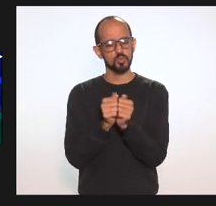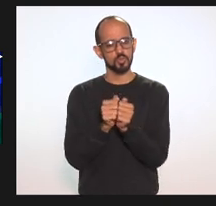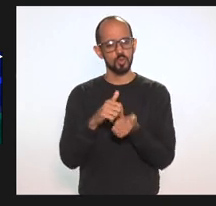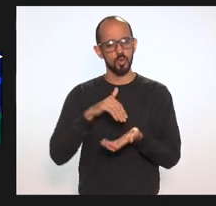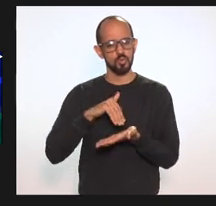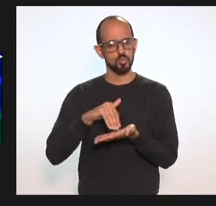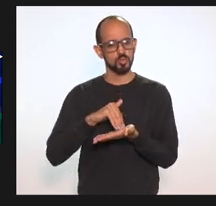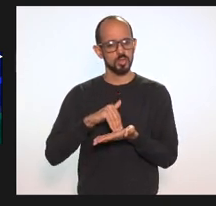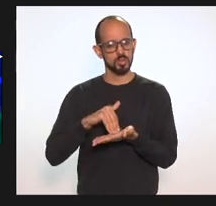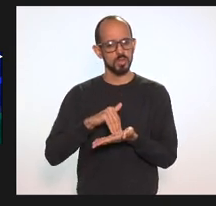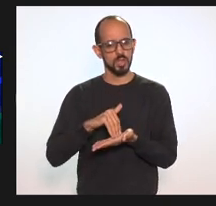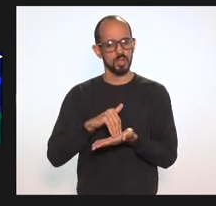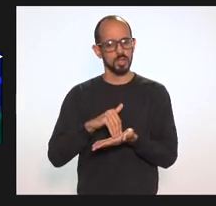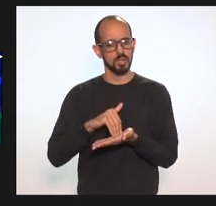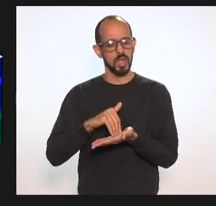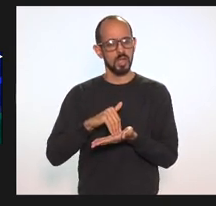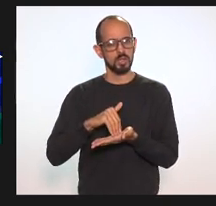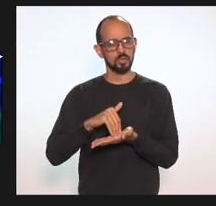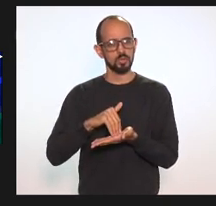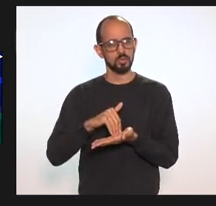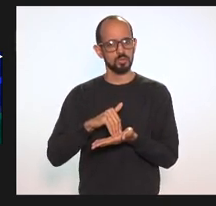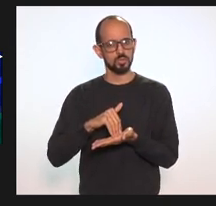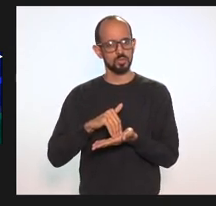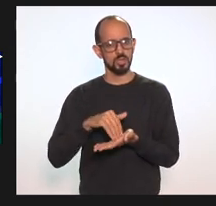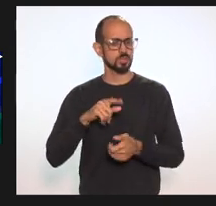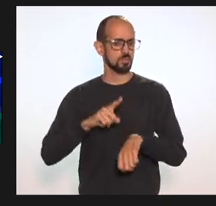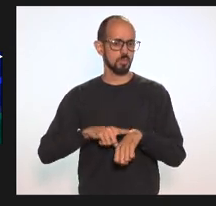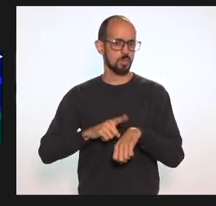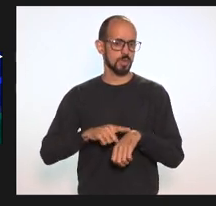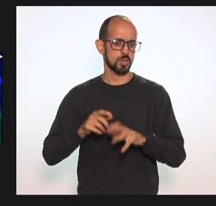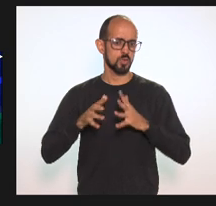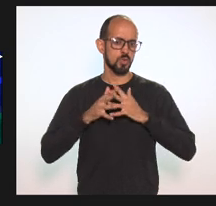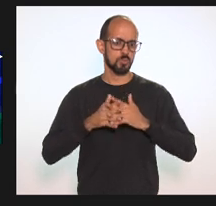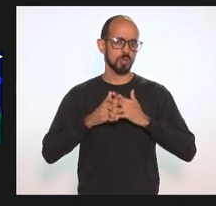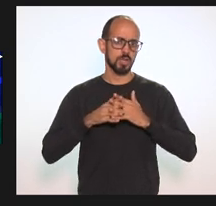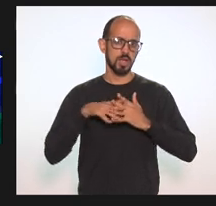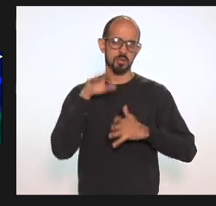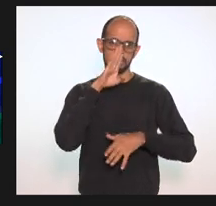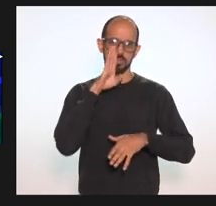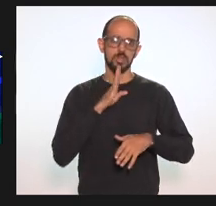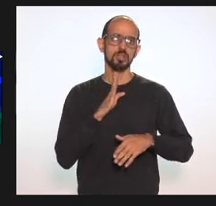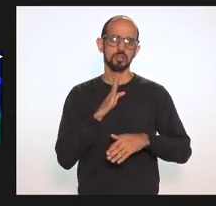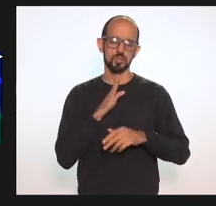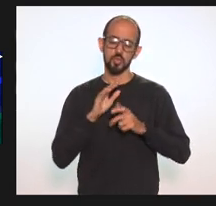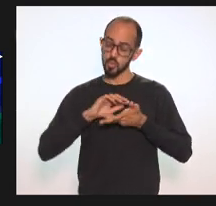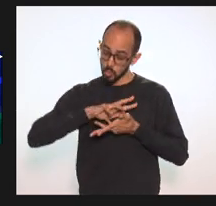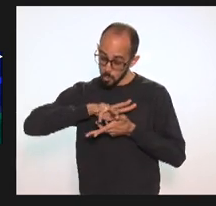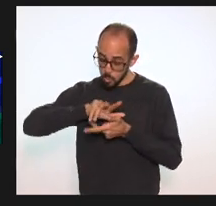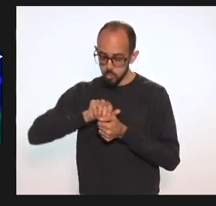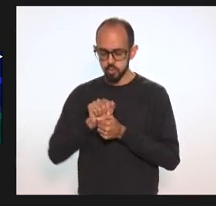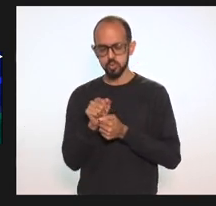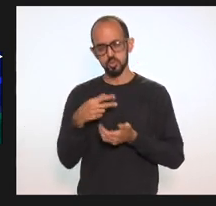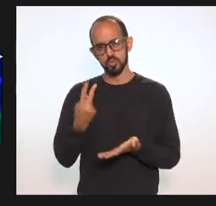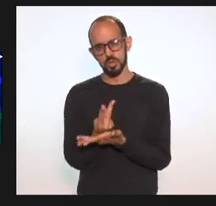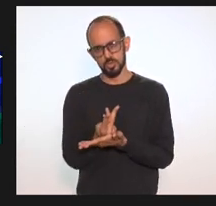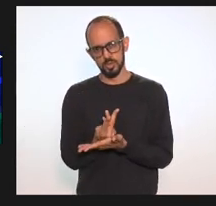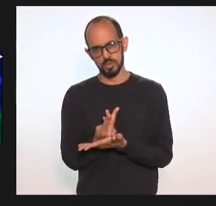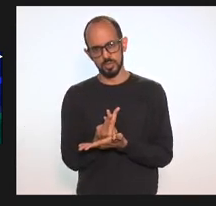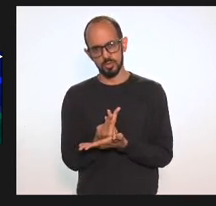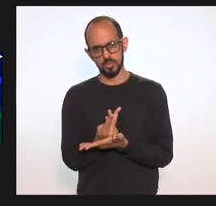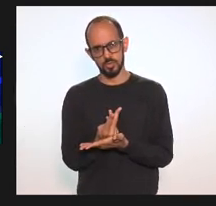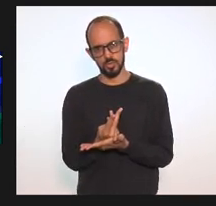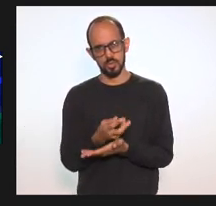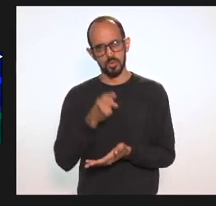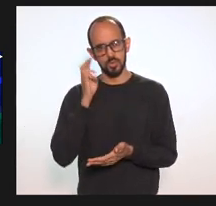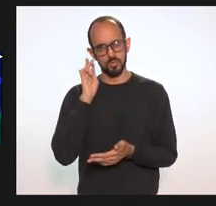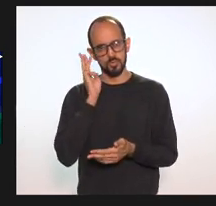e nessa nessa Condução do nesse momento tão difícil que o país está passando do mundo inteiro está passando e então ele tá lá com seu